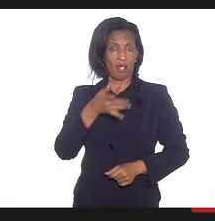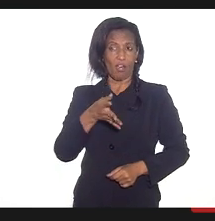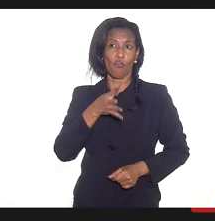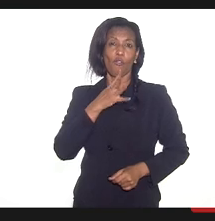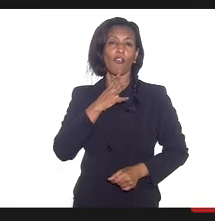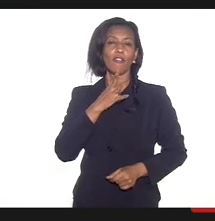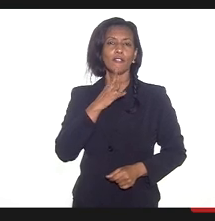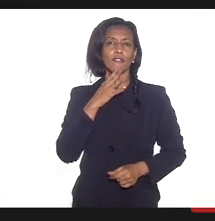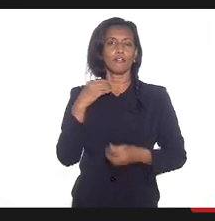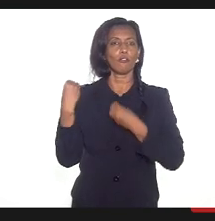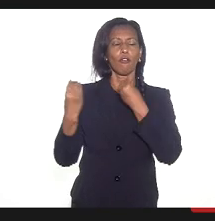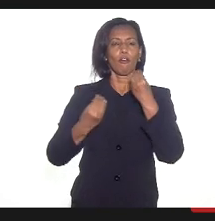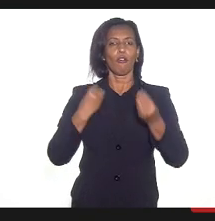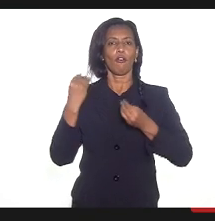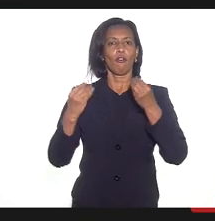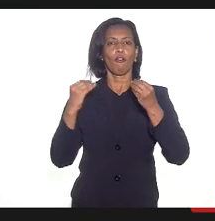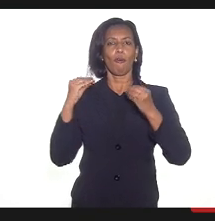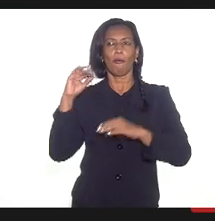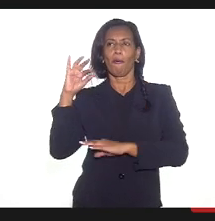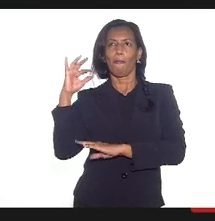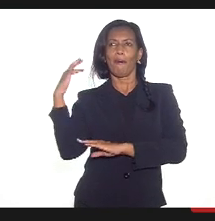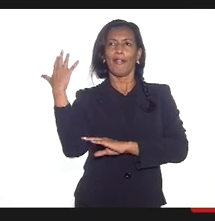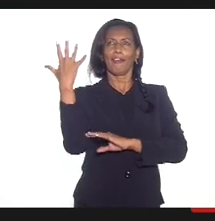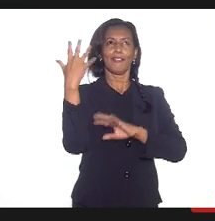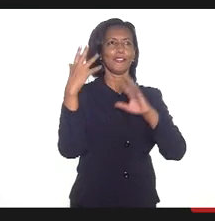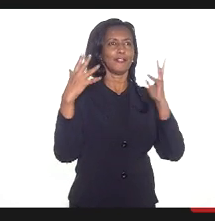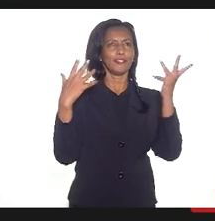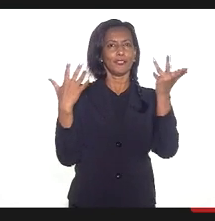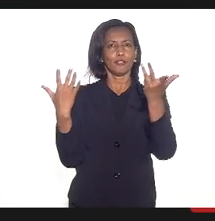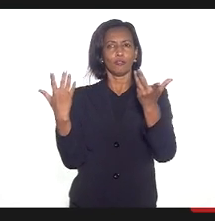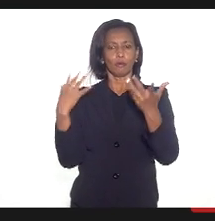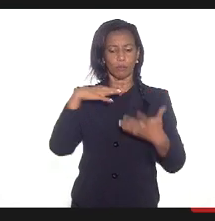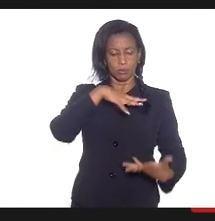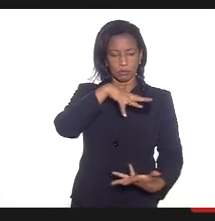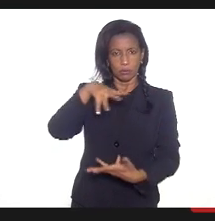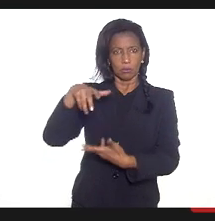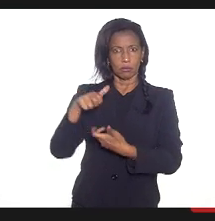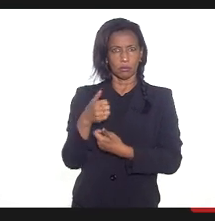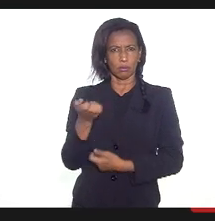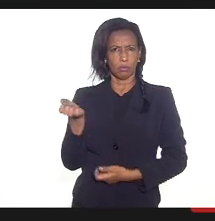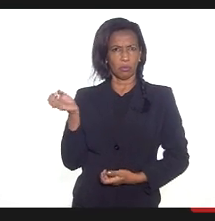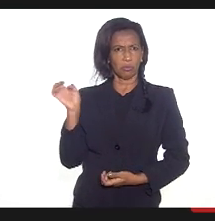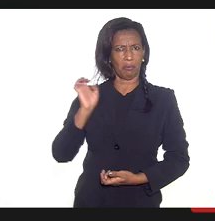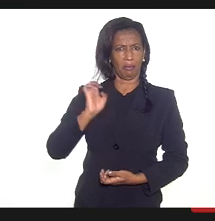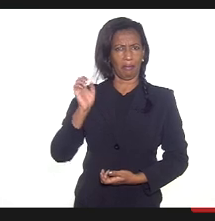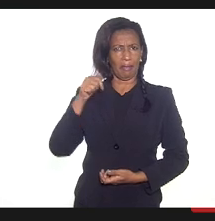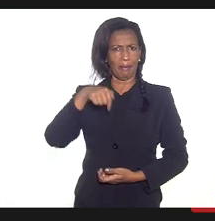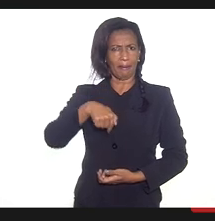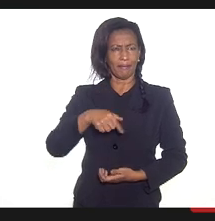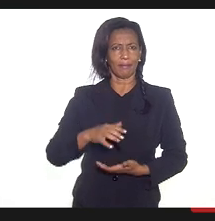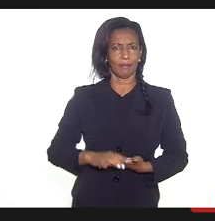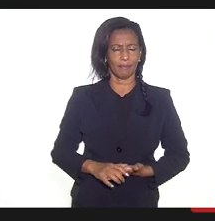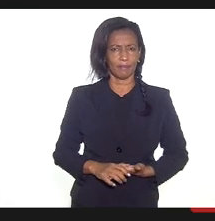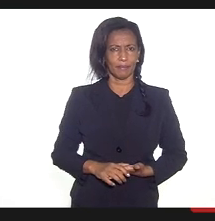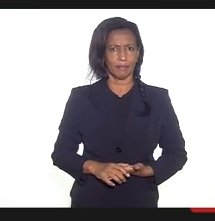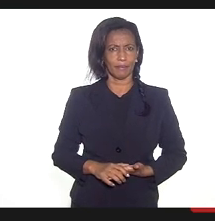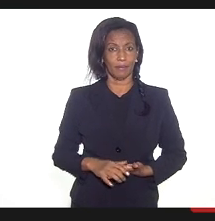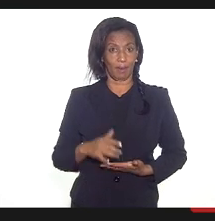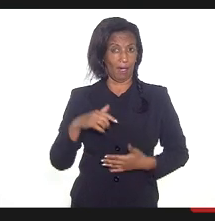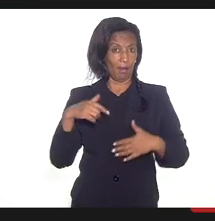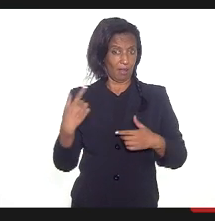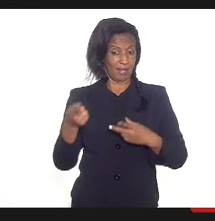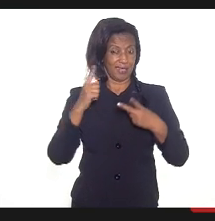conhecido como paraíso do mundo gay aqui dentro. e a outra é o seguinte, daí eu